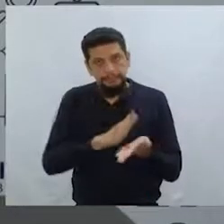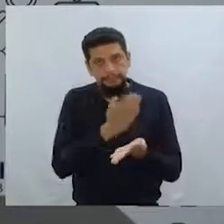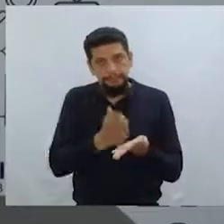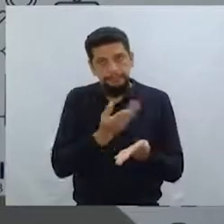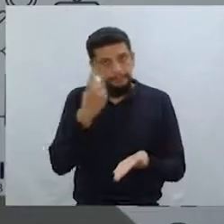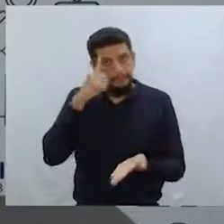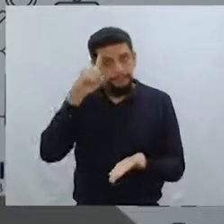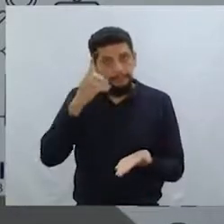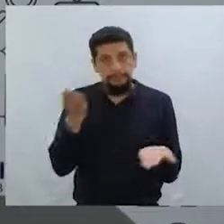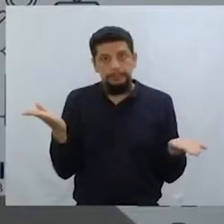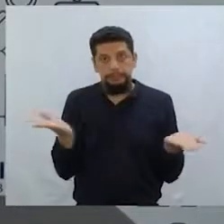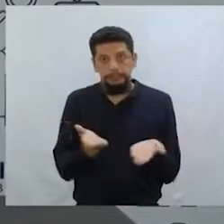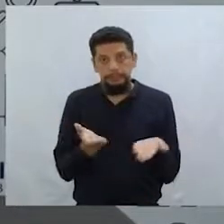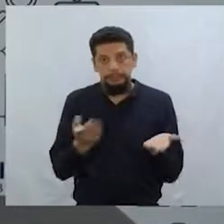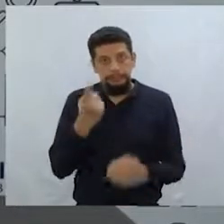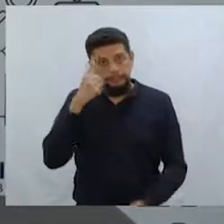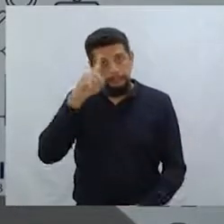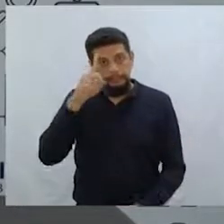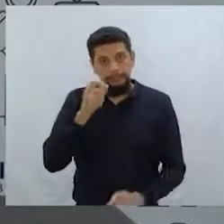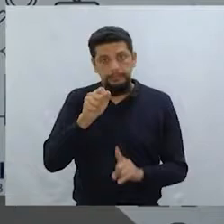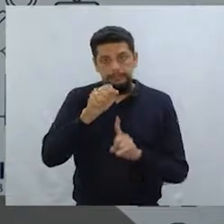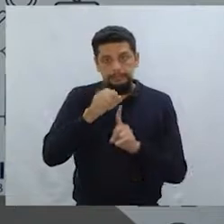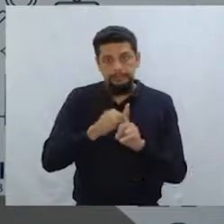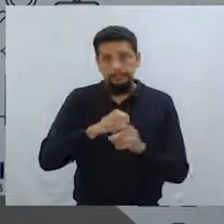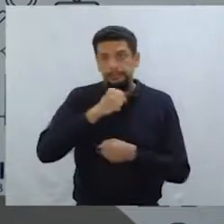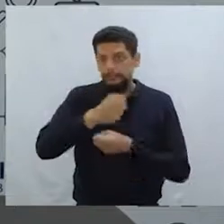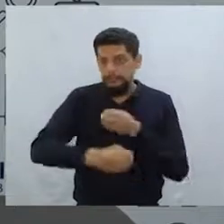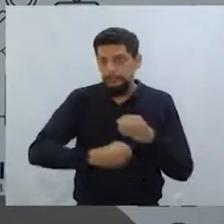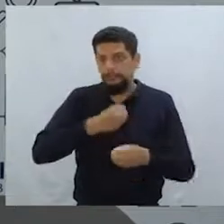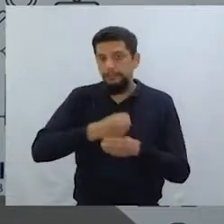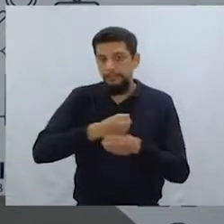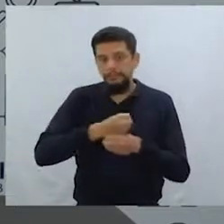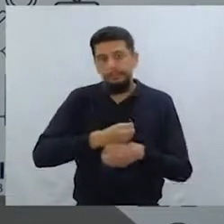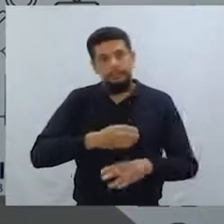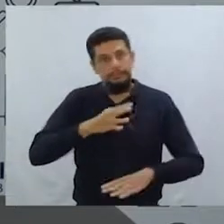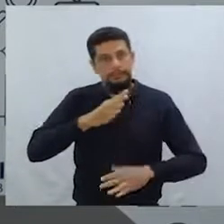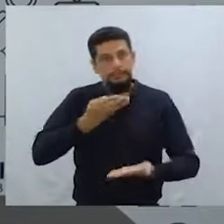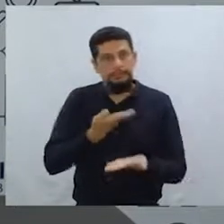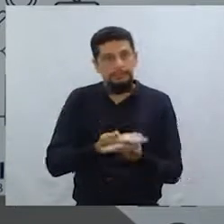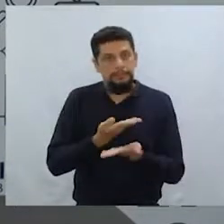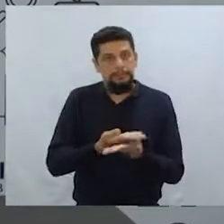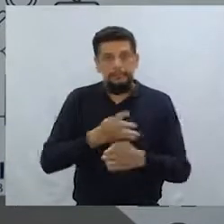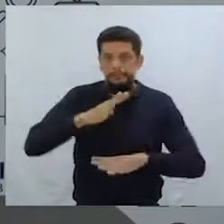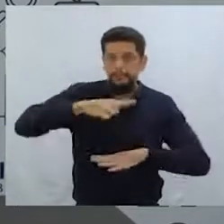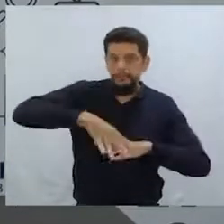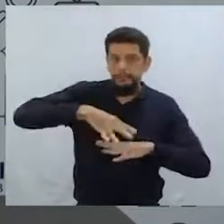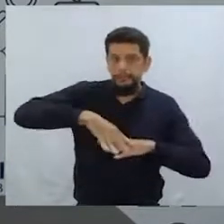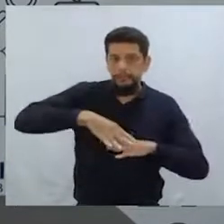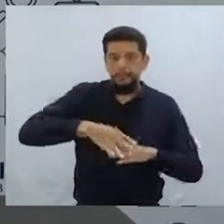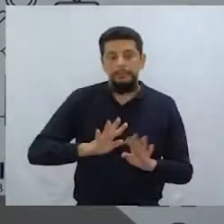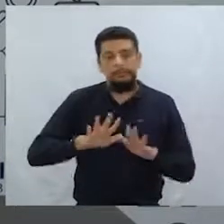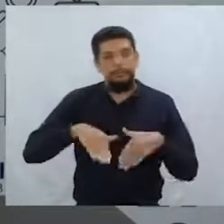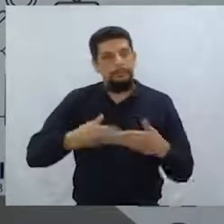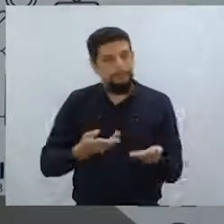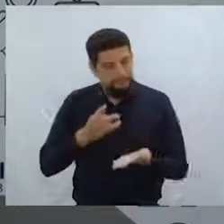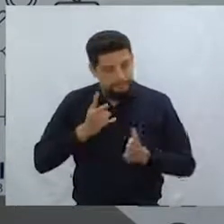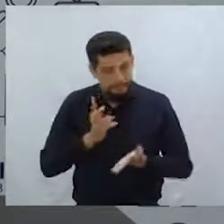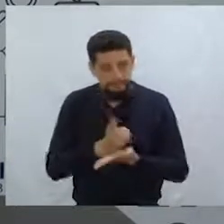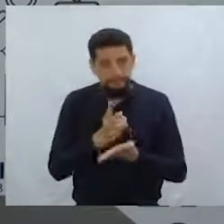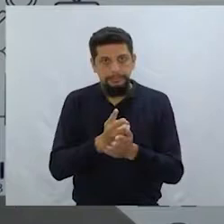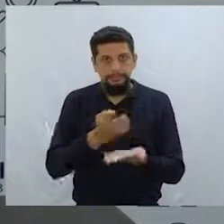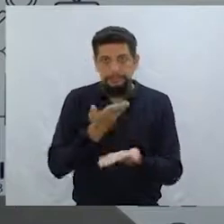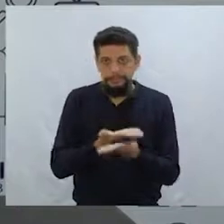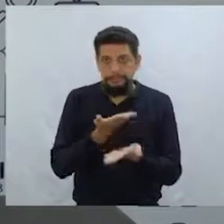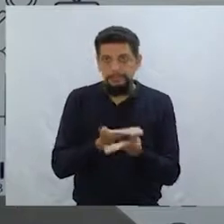Escreveram aí no caderno de vocês a data de hoje, o dia, o mês e o ano e a aula de matemática. Agora nós